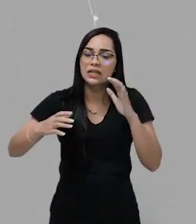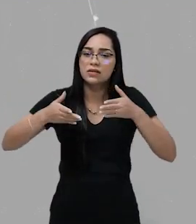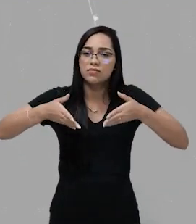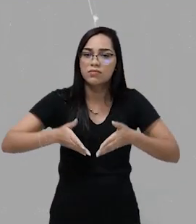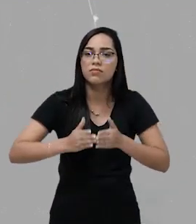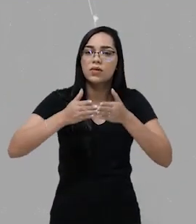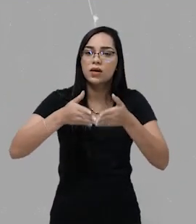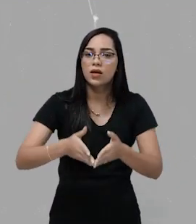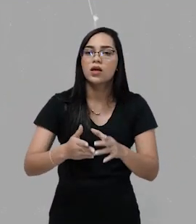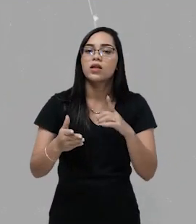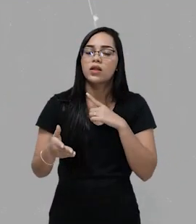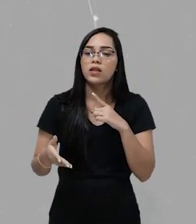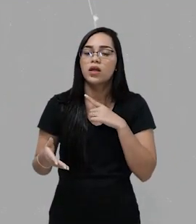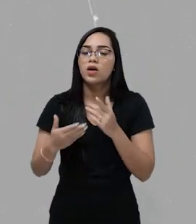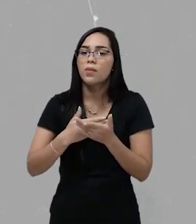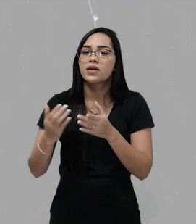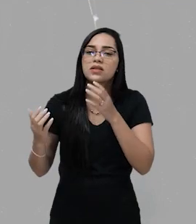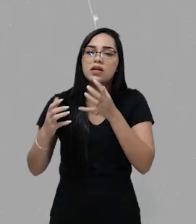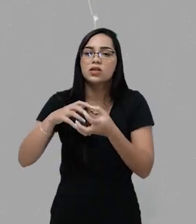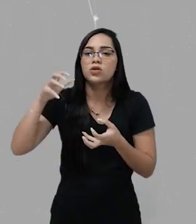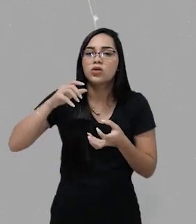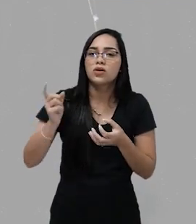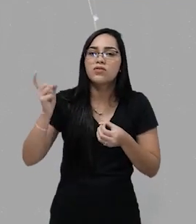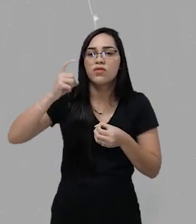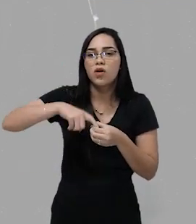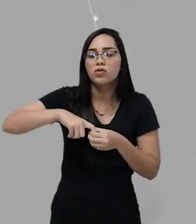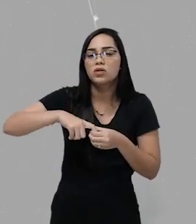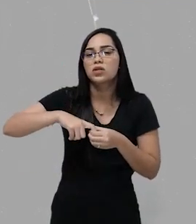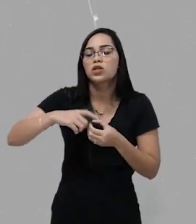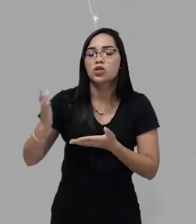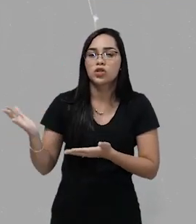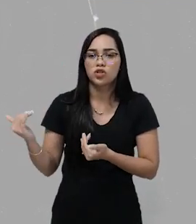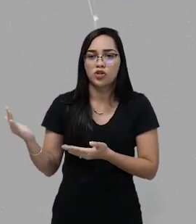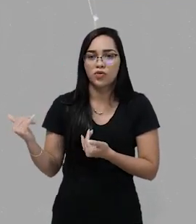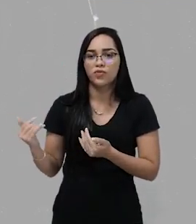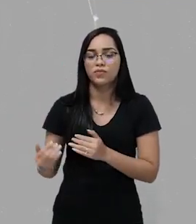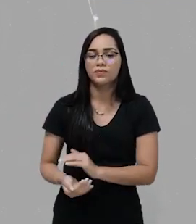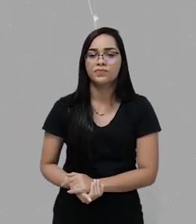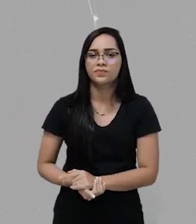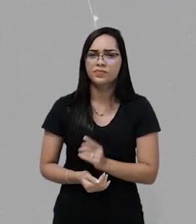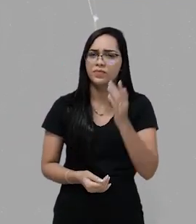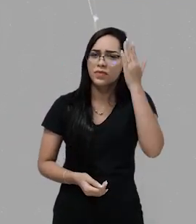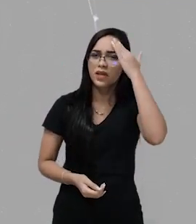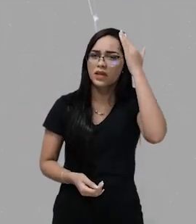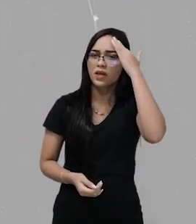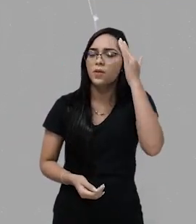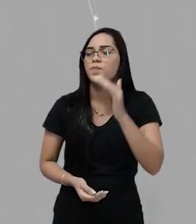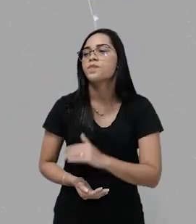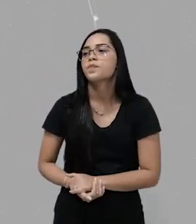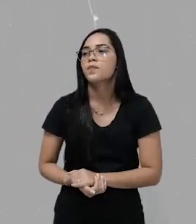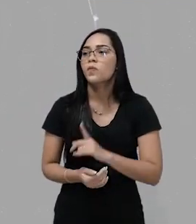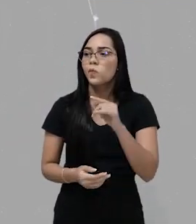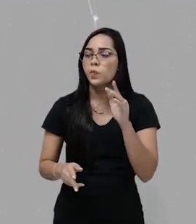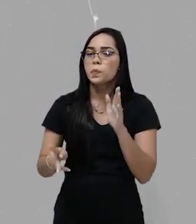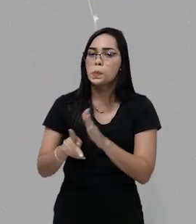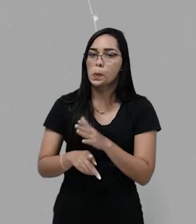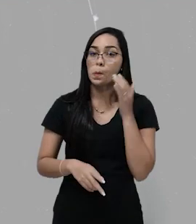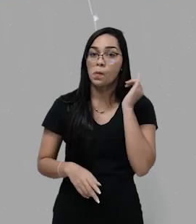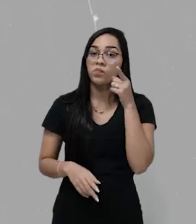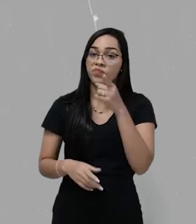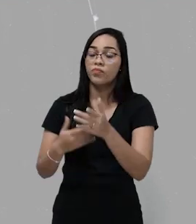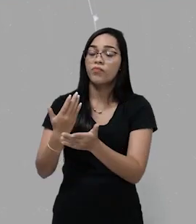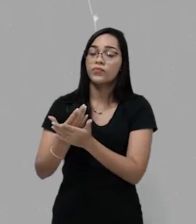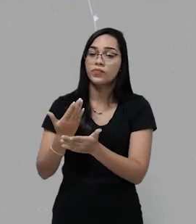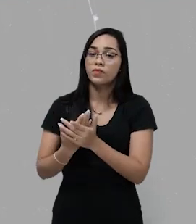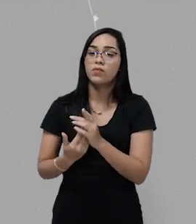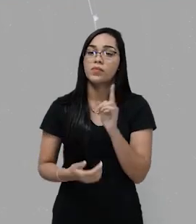flashback. Começa ela idosa e depois ela volta bem novinha para contar a história toda, tá? Deu para entender? Esses aqui são os elementos da narrativa que você estudou